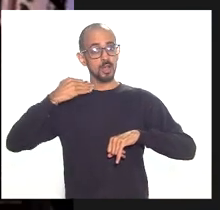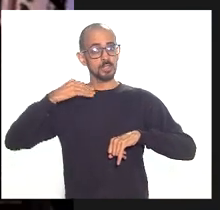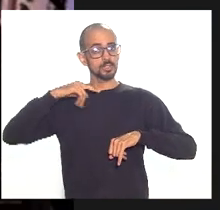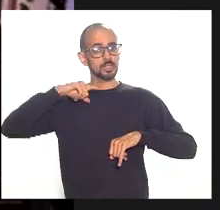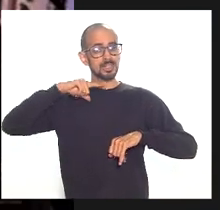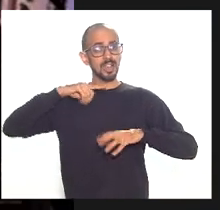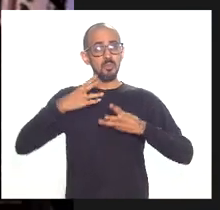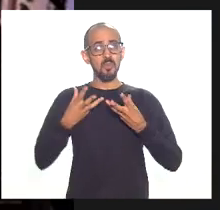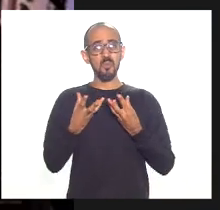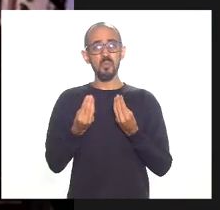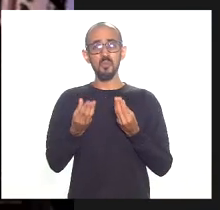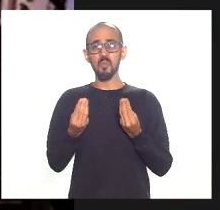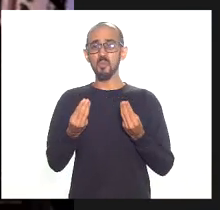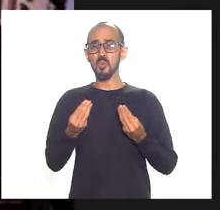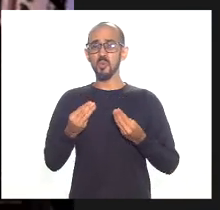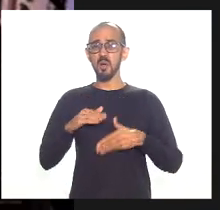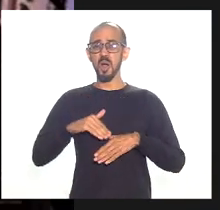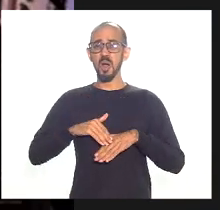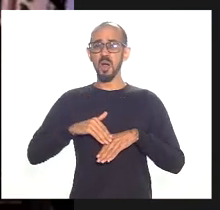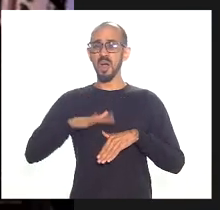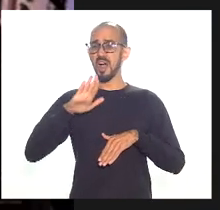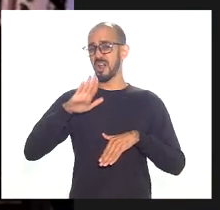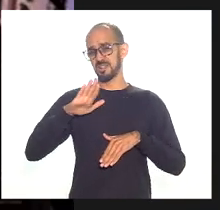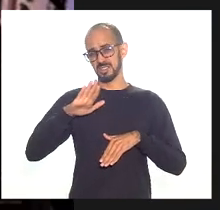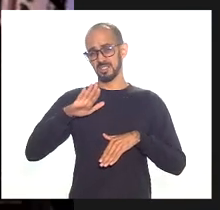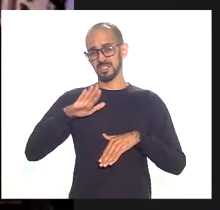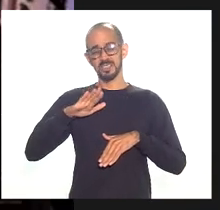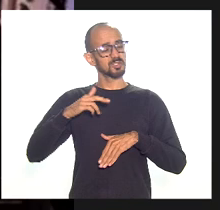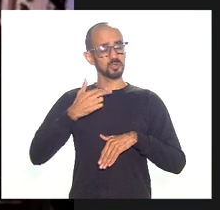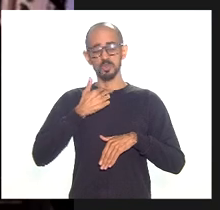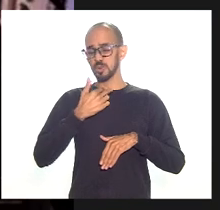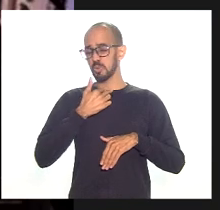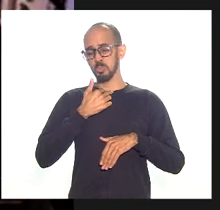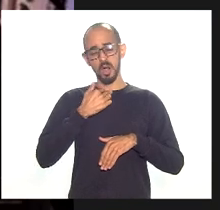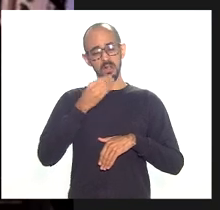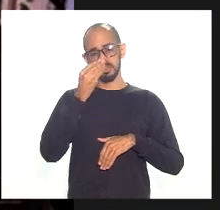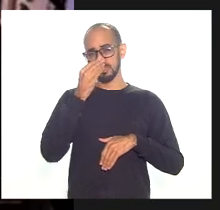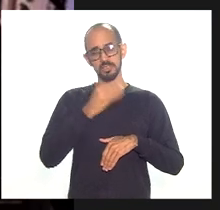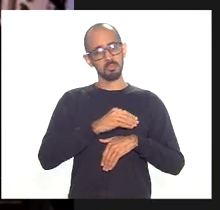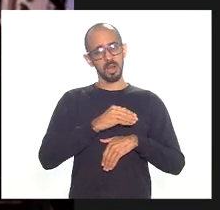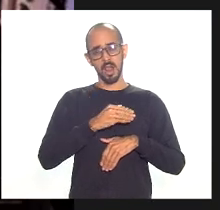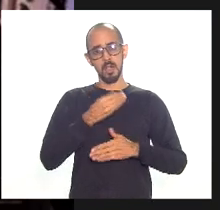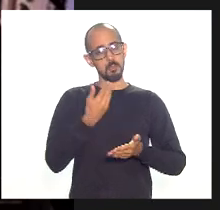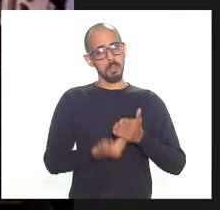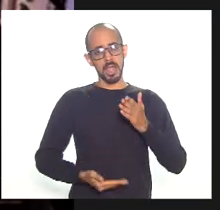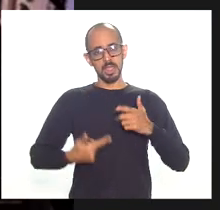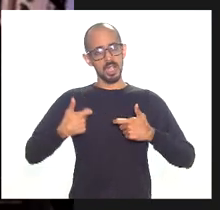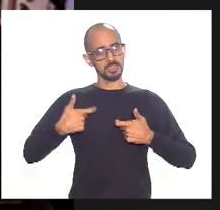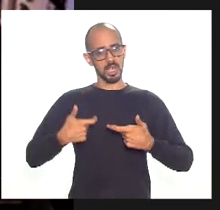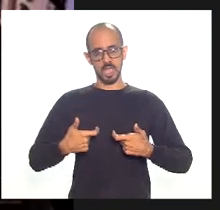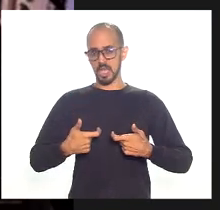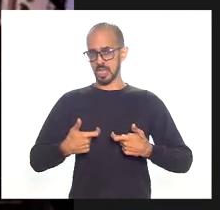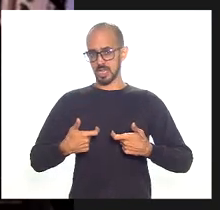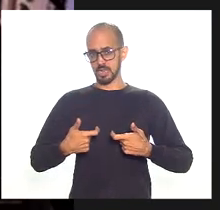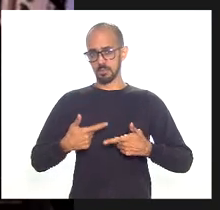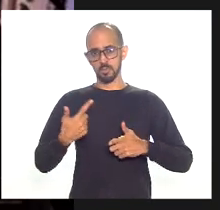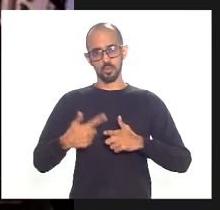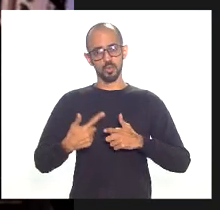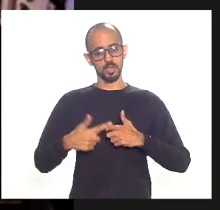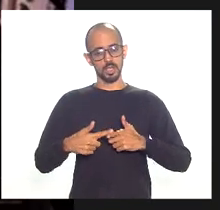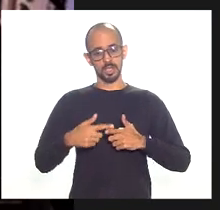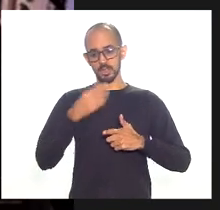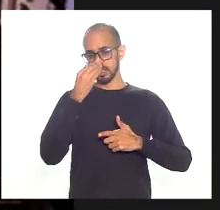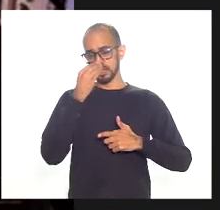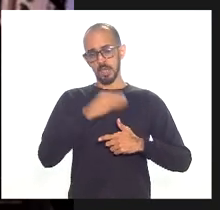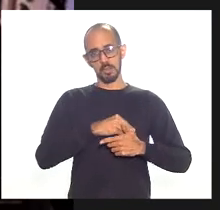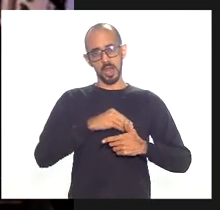podemos perder essa luta, nós não podemos deixar e perder essa guerra, porque deixar que crianças e